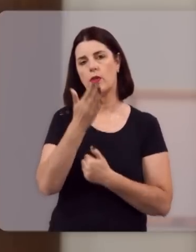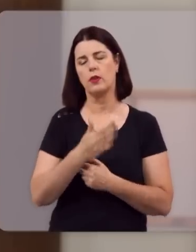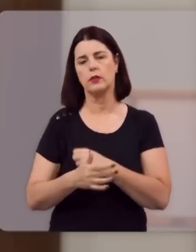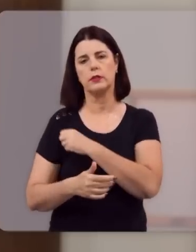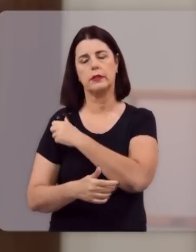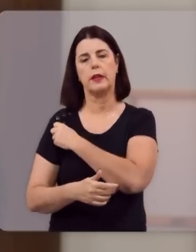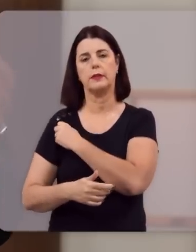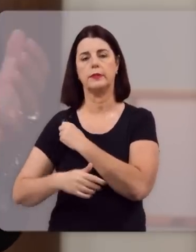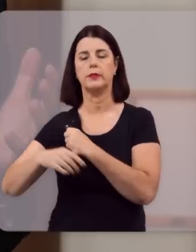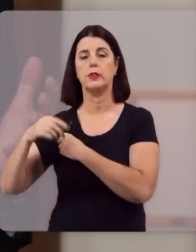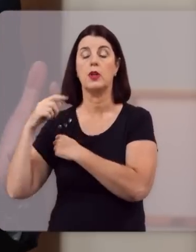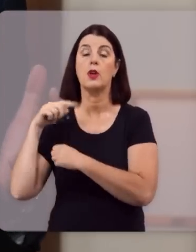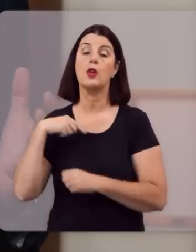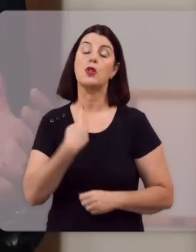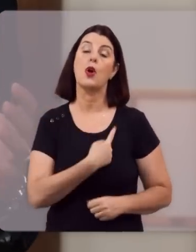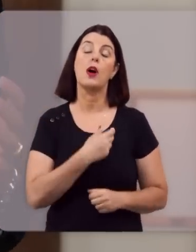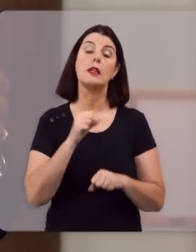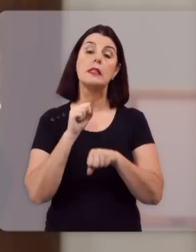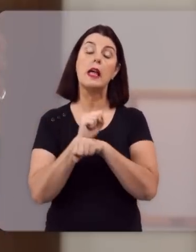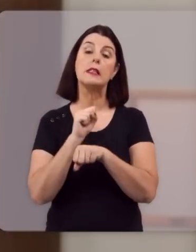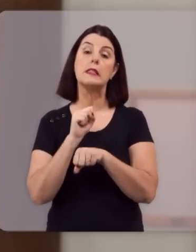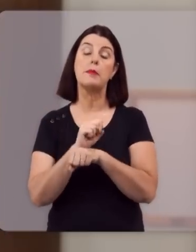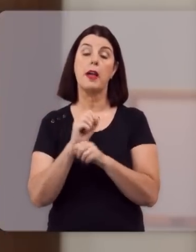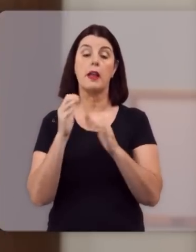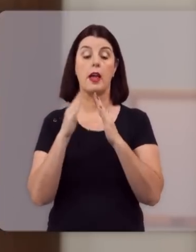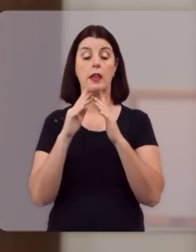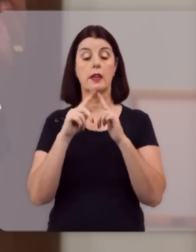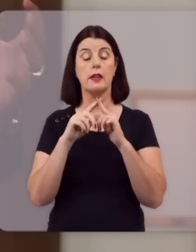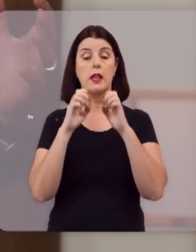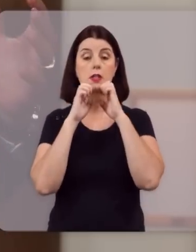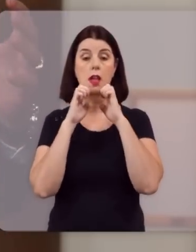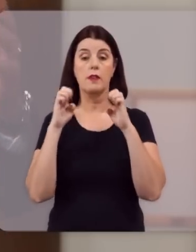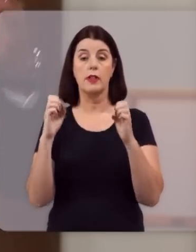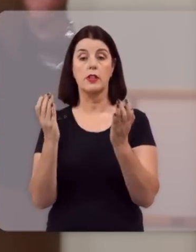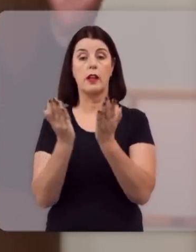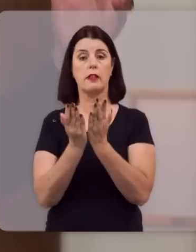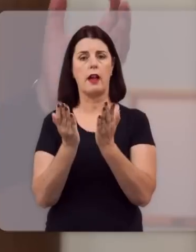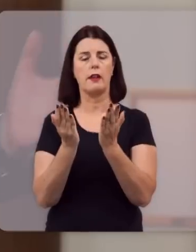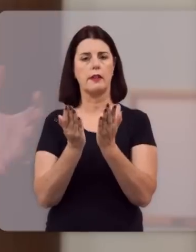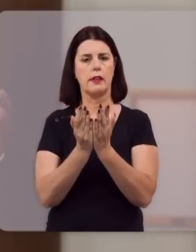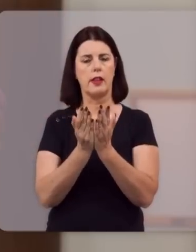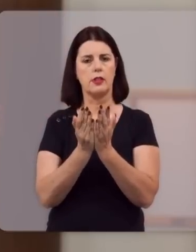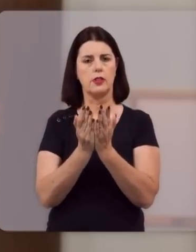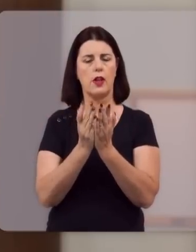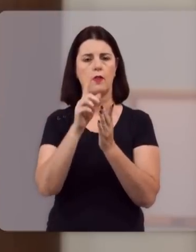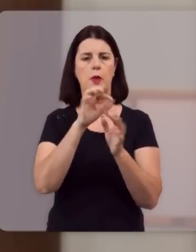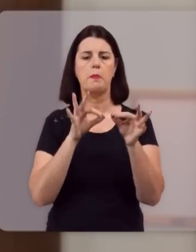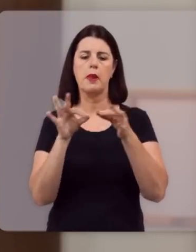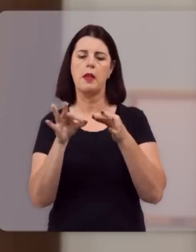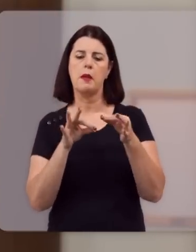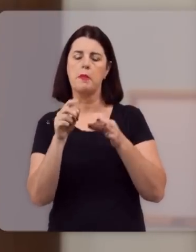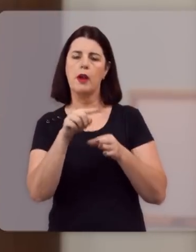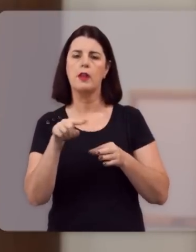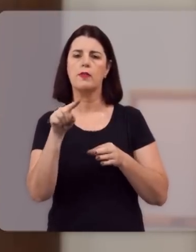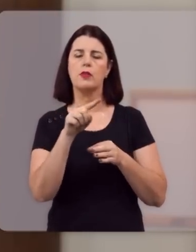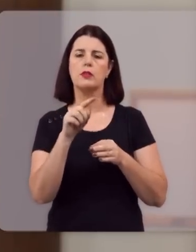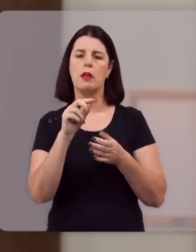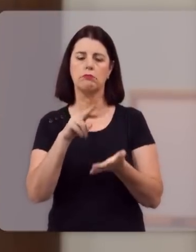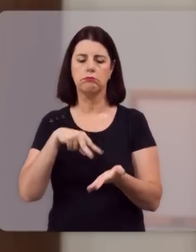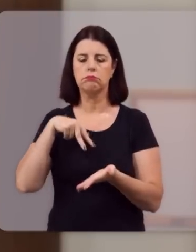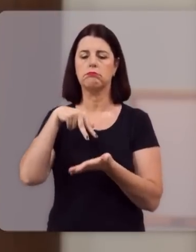Nós esperamos que a igreja evangélica, a igreja cristã, o povo de Deus desta nação se levante como um